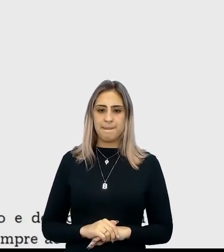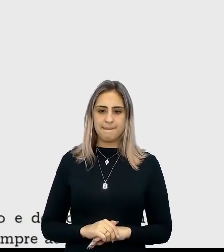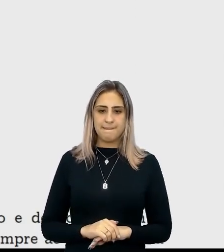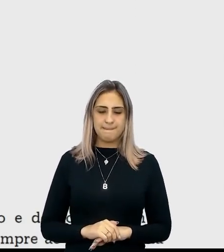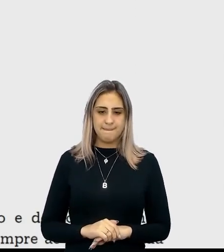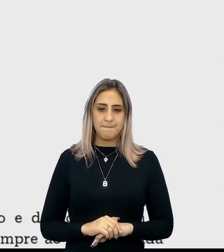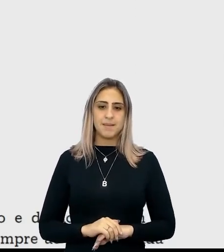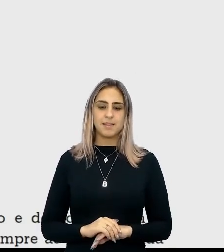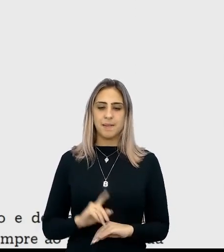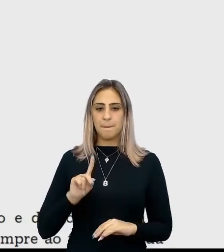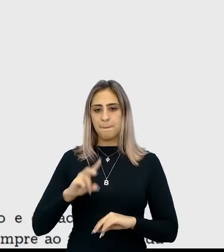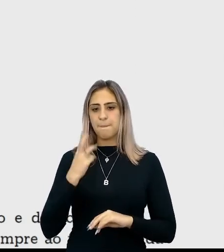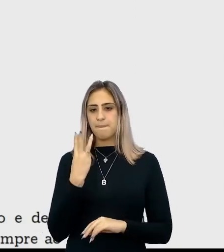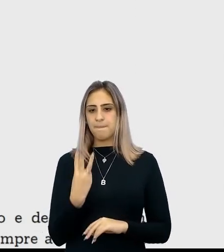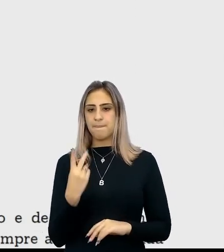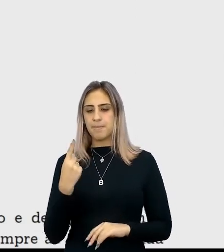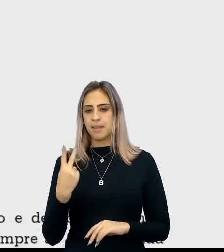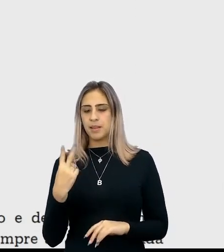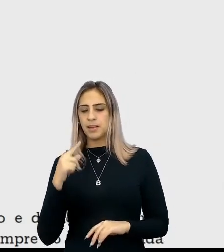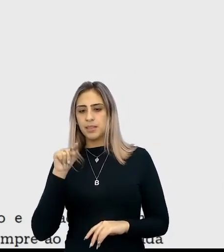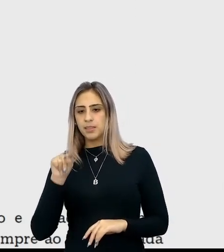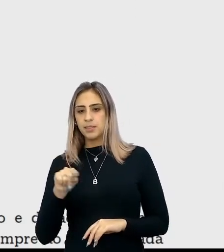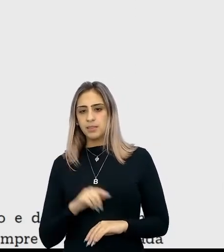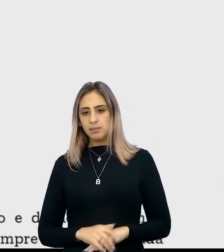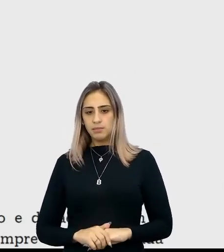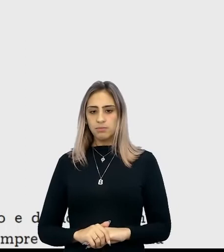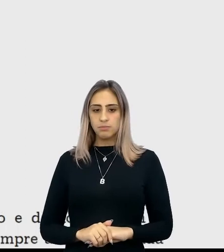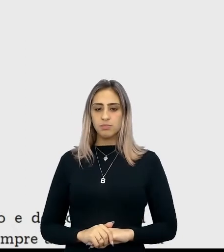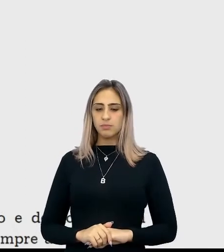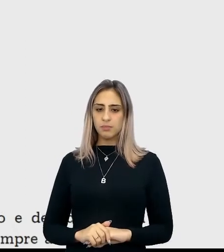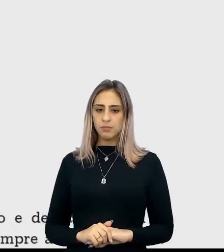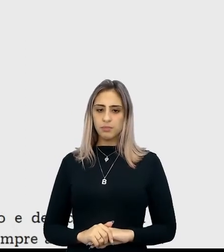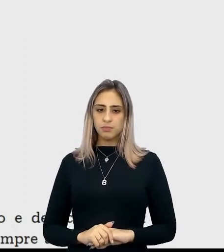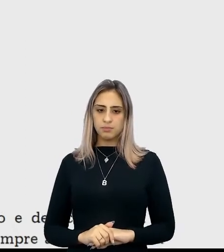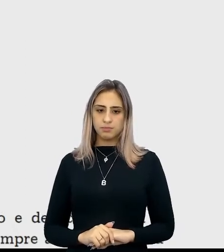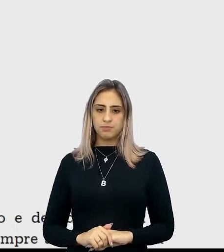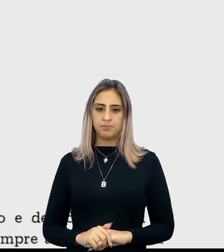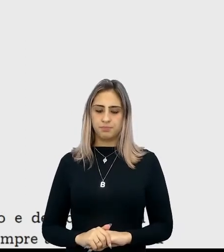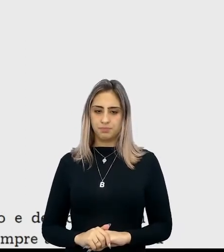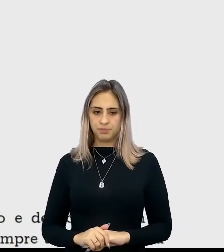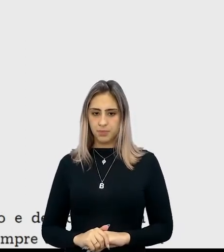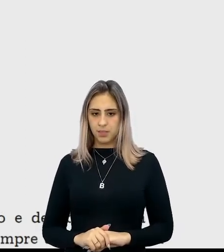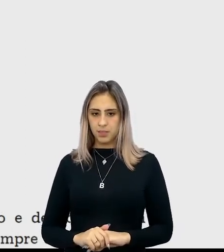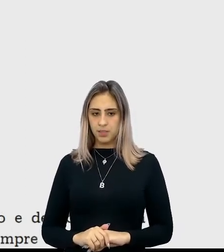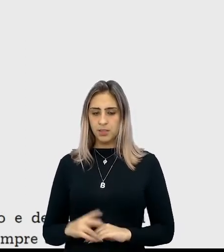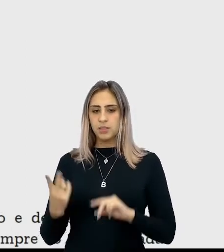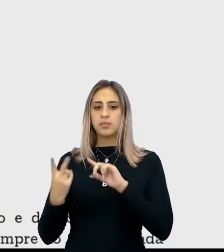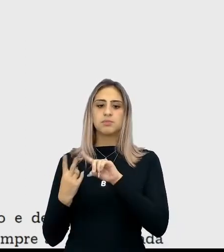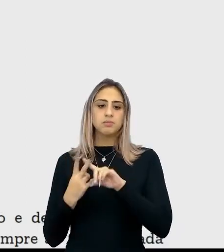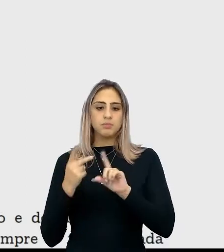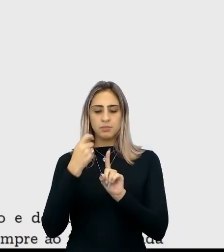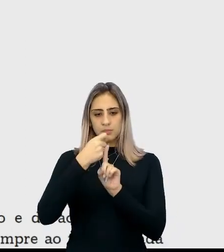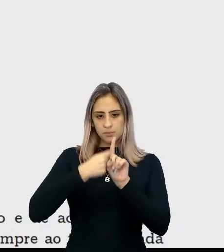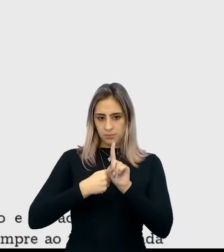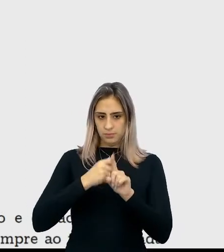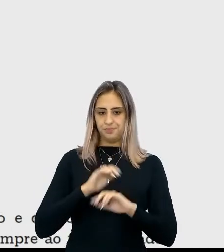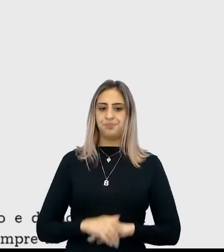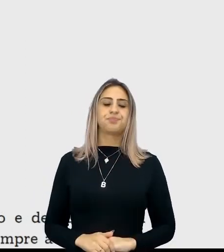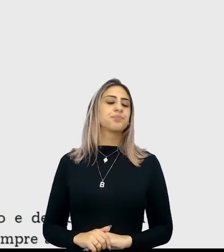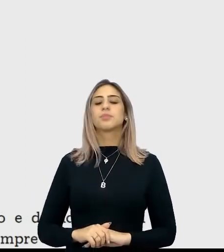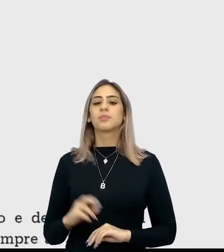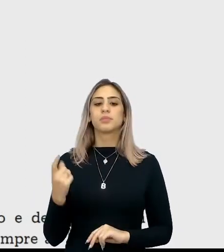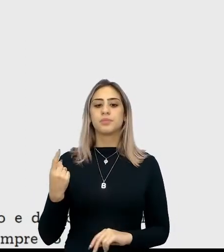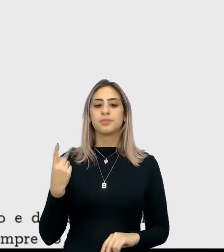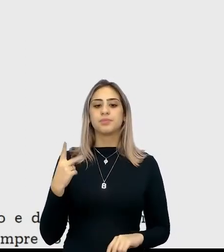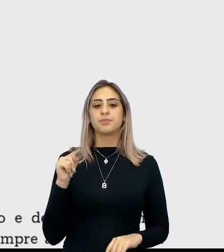vai ser 312 mil. Então, no primeiro mês aí, 312 mil. No segundo mês,